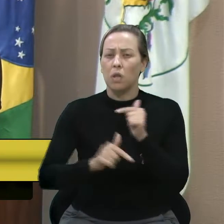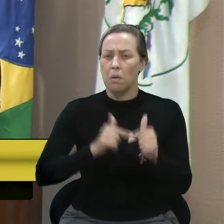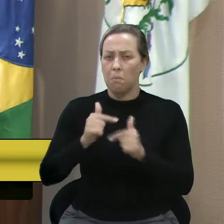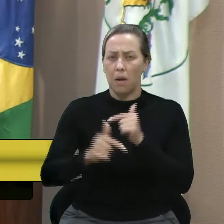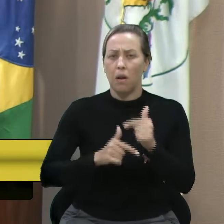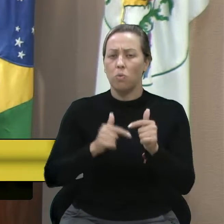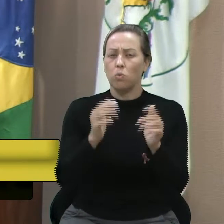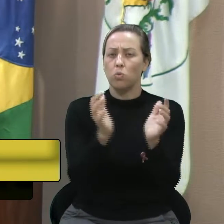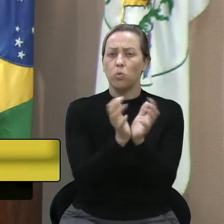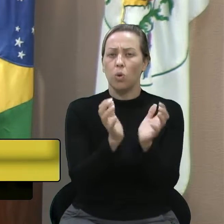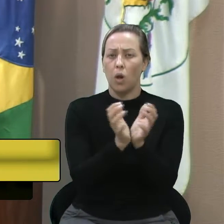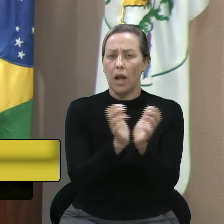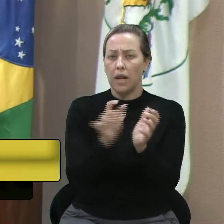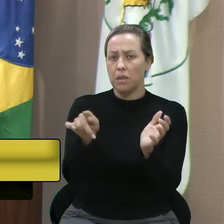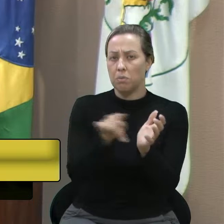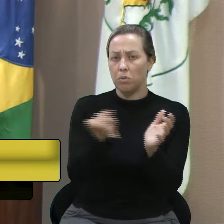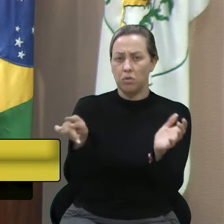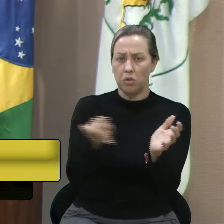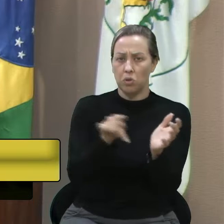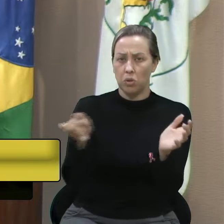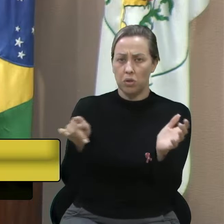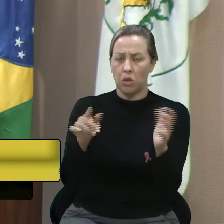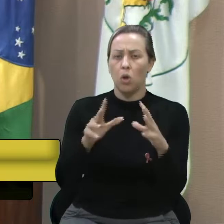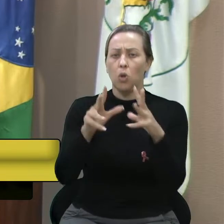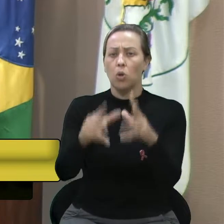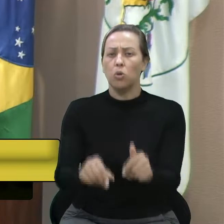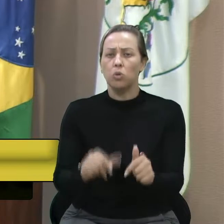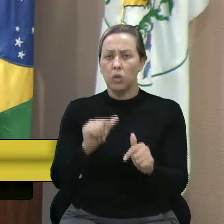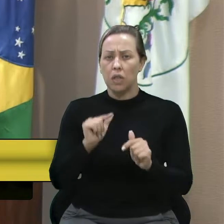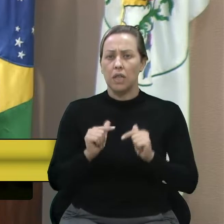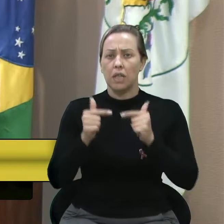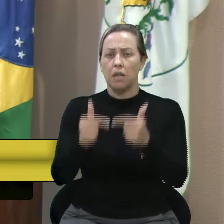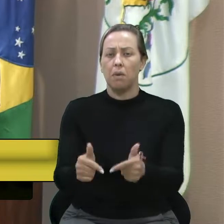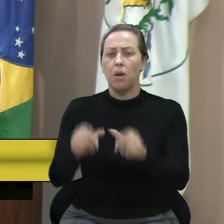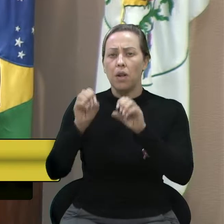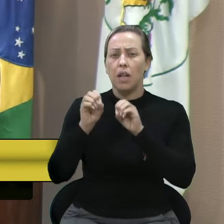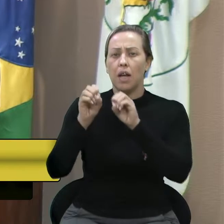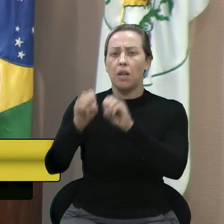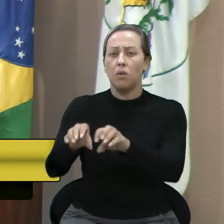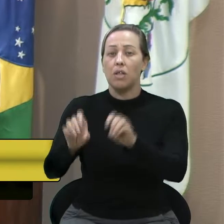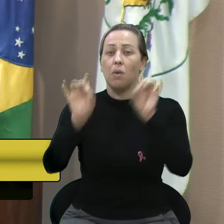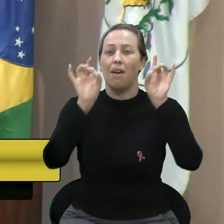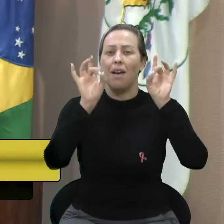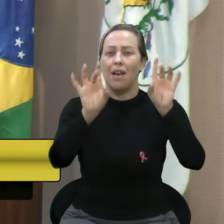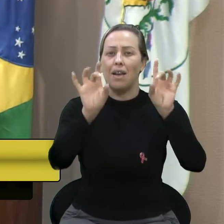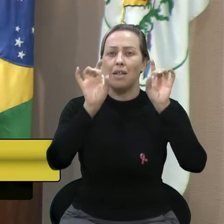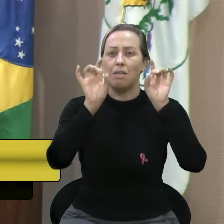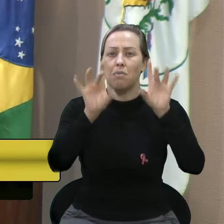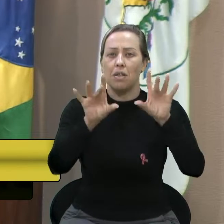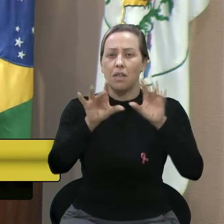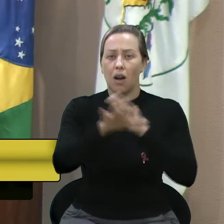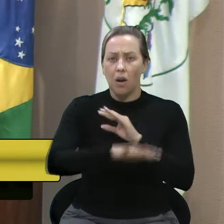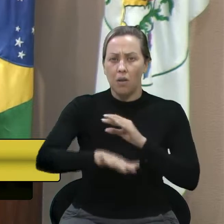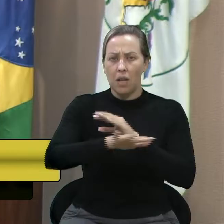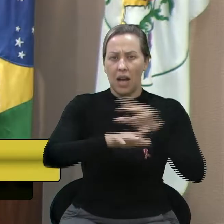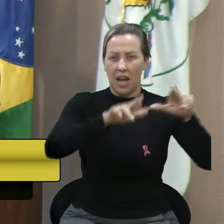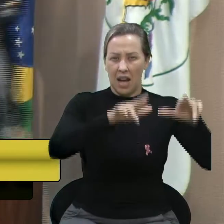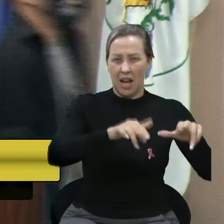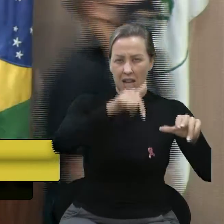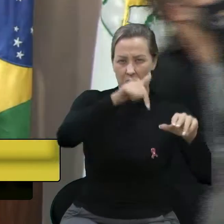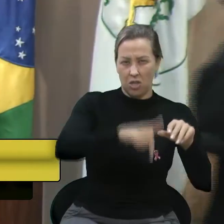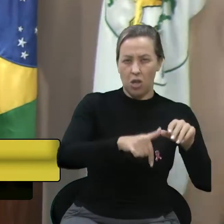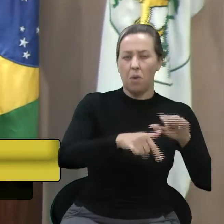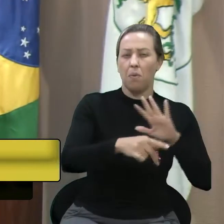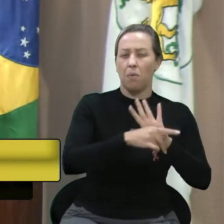dos colegas professores que atuam na educação especial, na nossa rede municipal,